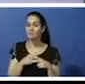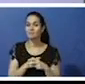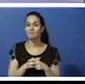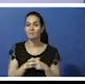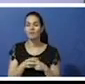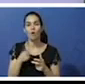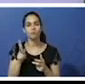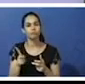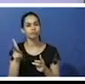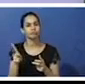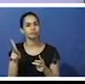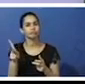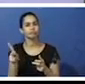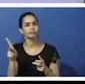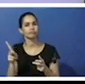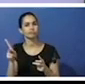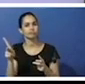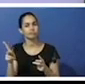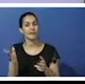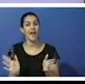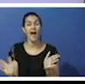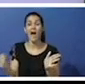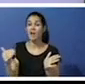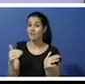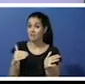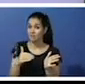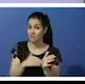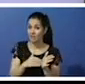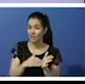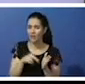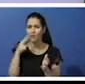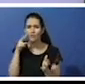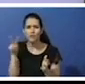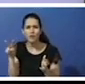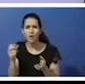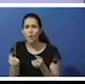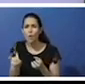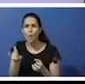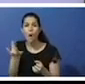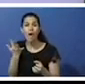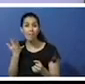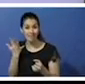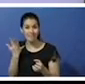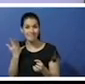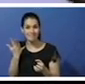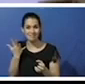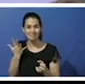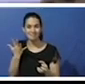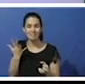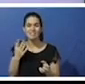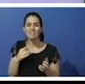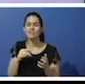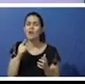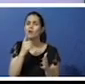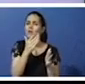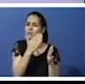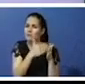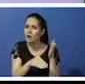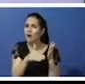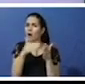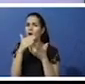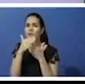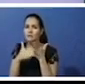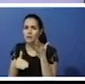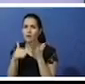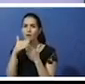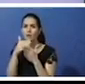E assim por diante. Até elas descobrirem e pede para ir riscando. Conforme ela for